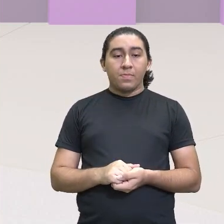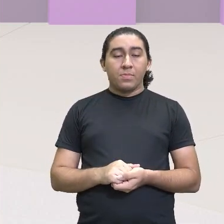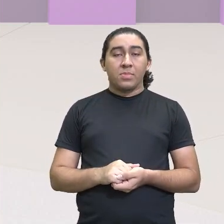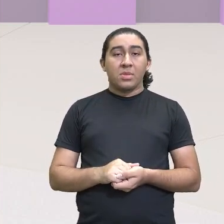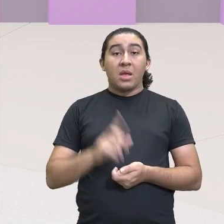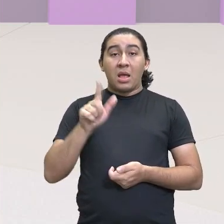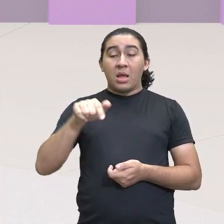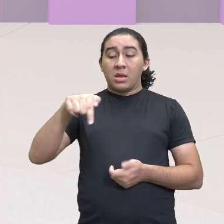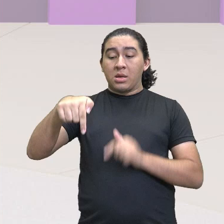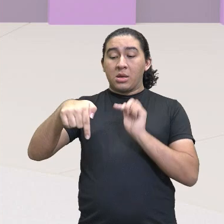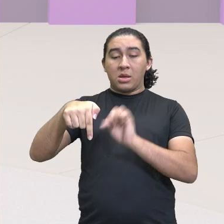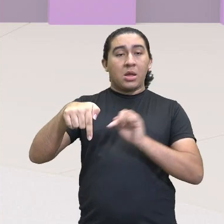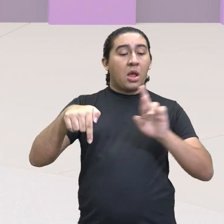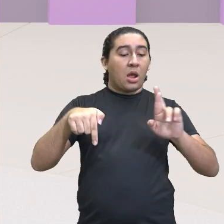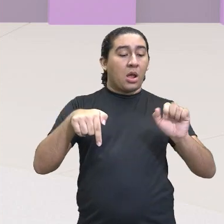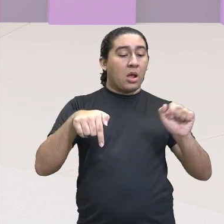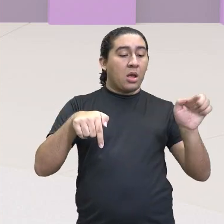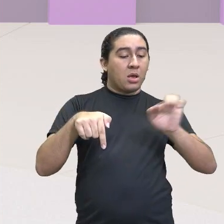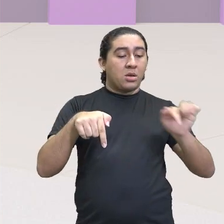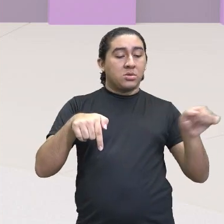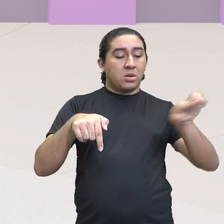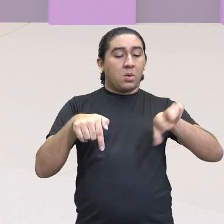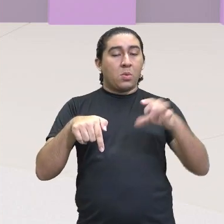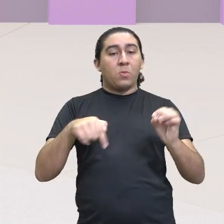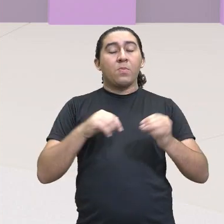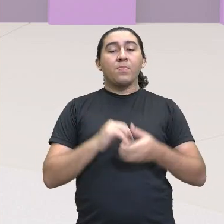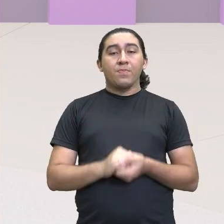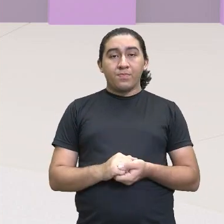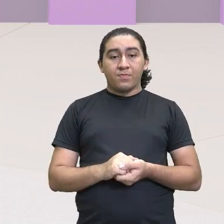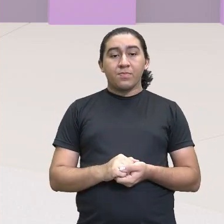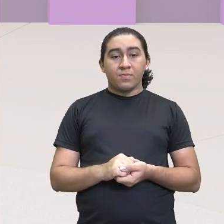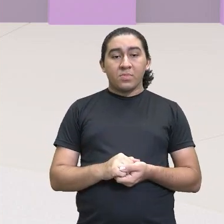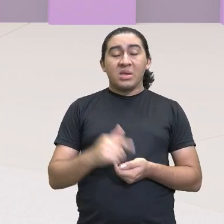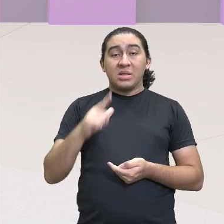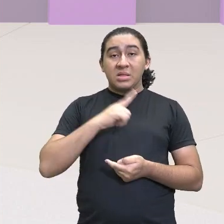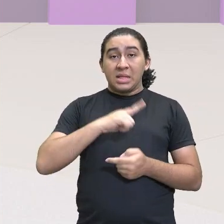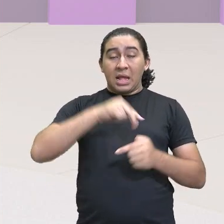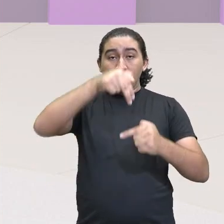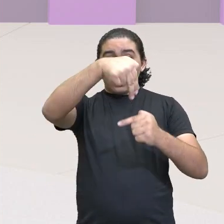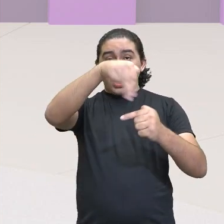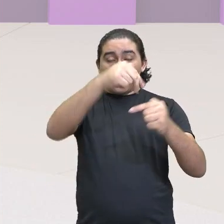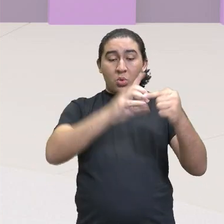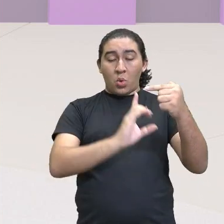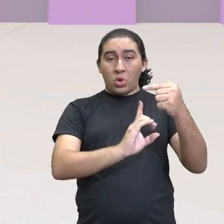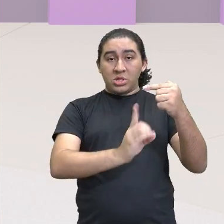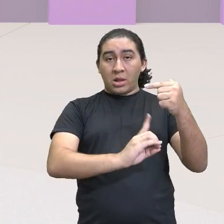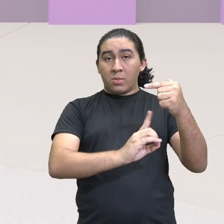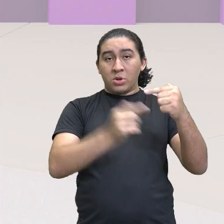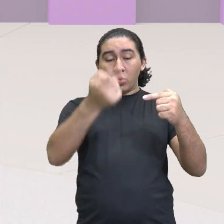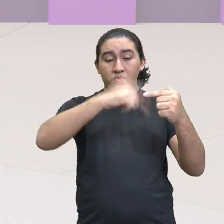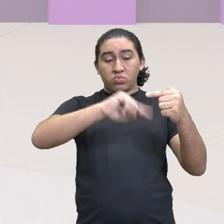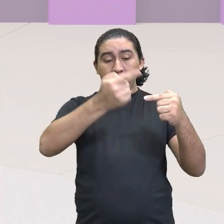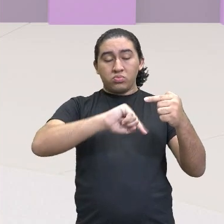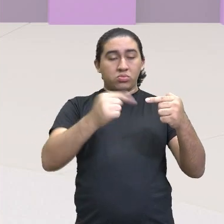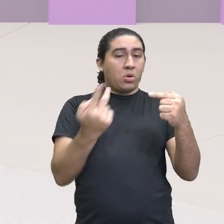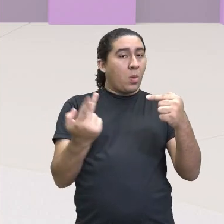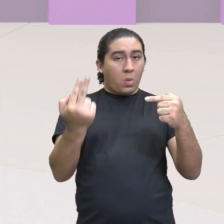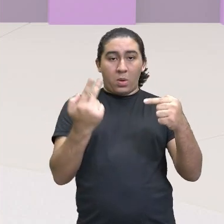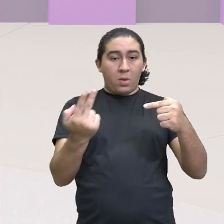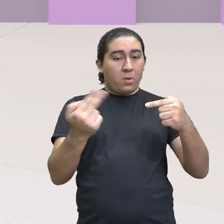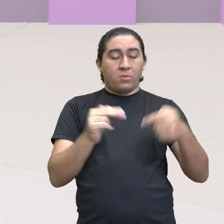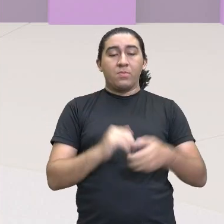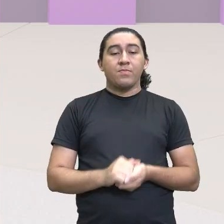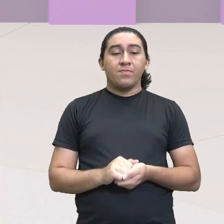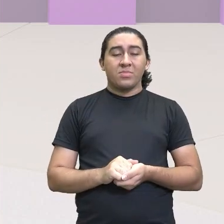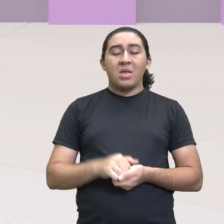Q. Então, nós temos o quê? Tanto no numerador quanto no denominador. E esse N? Esse N é o número de